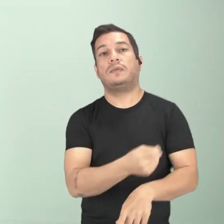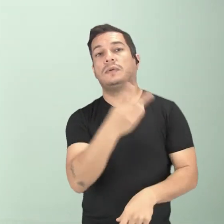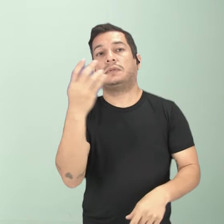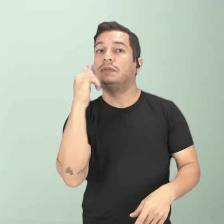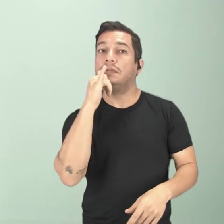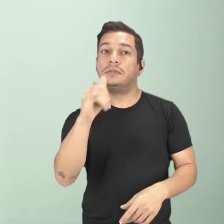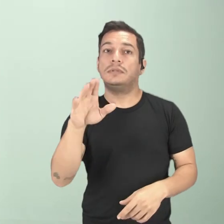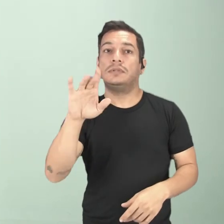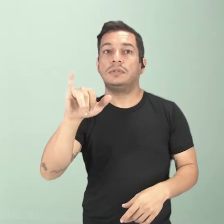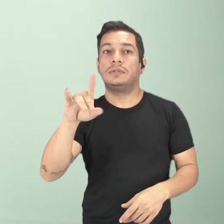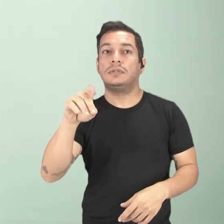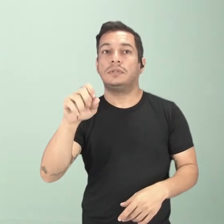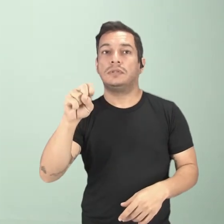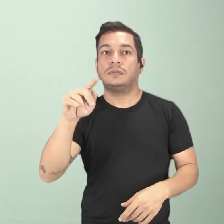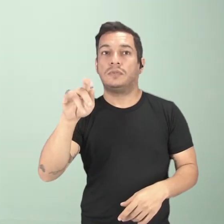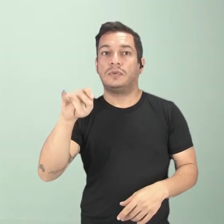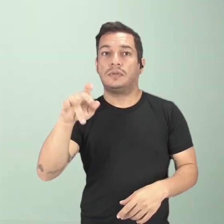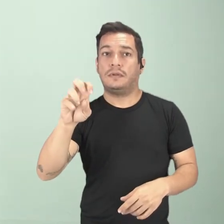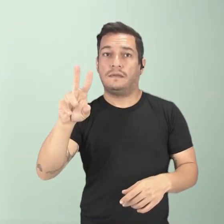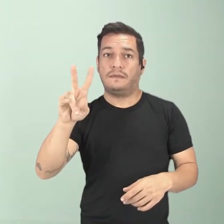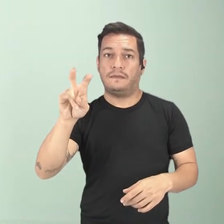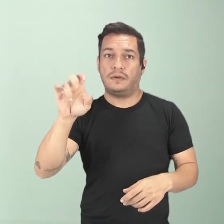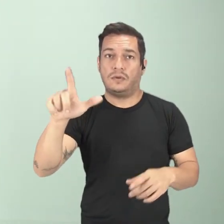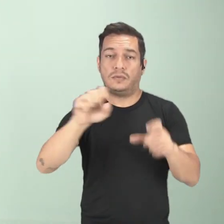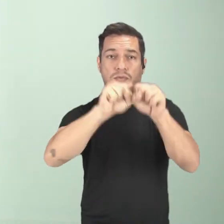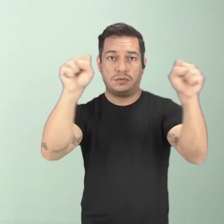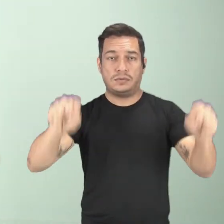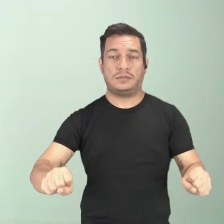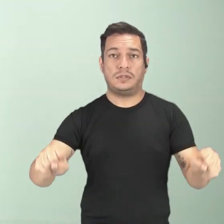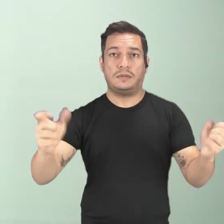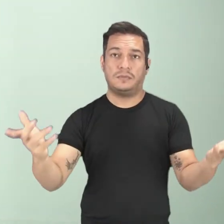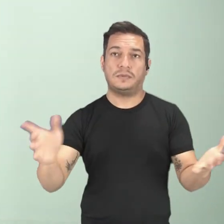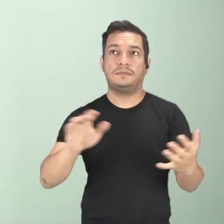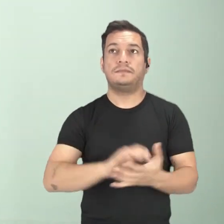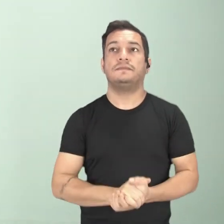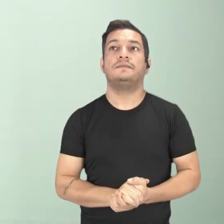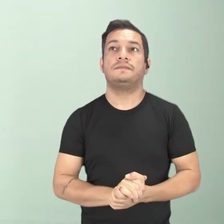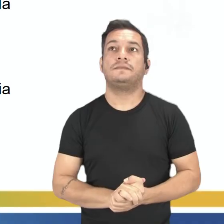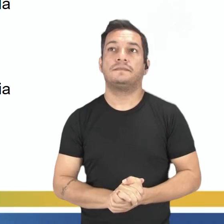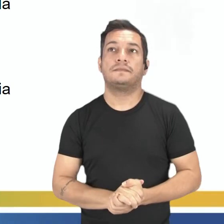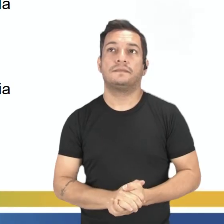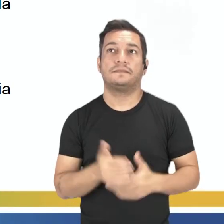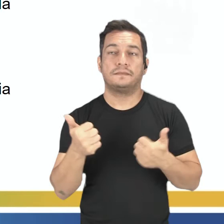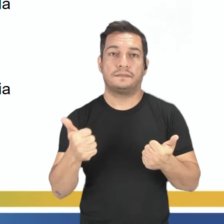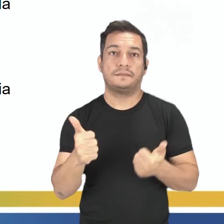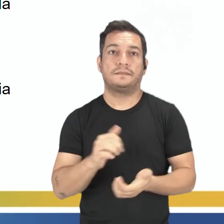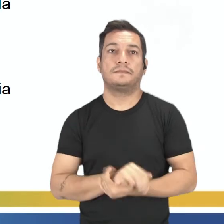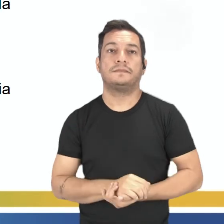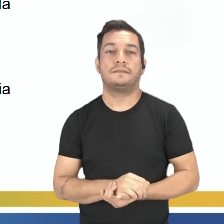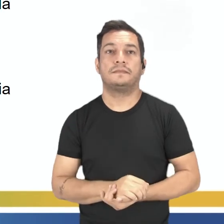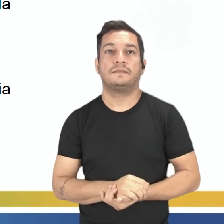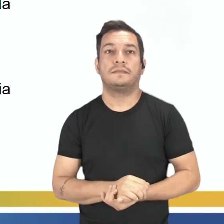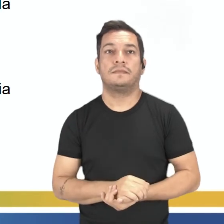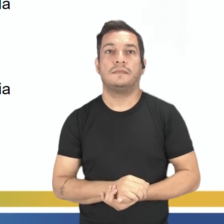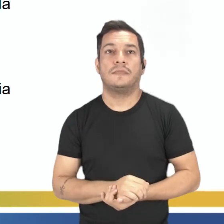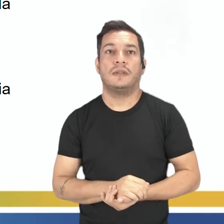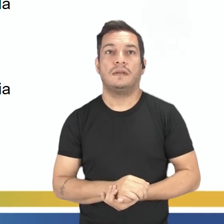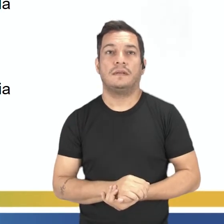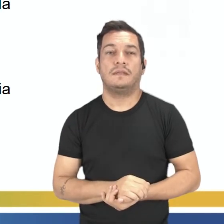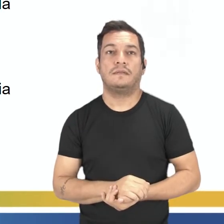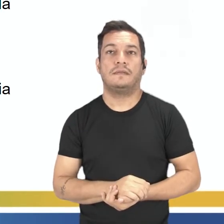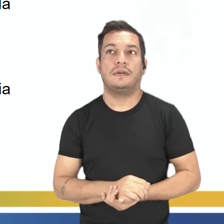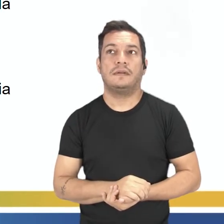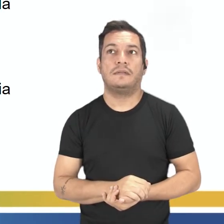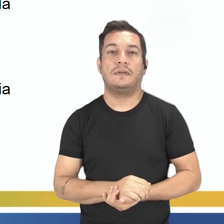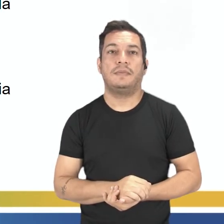energia indisponível em um sistema, ou em larga escala, no universo. Certo? E